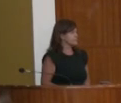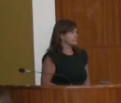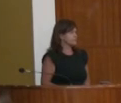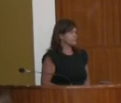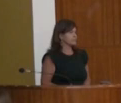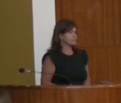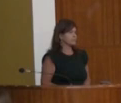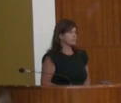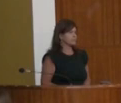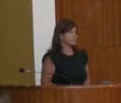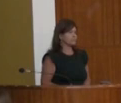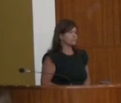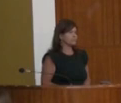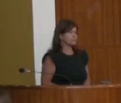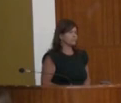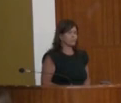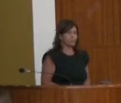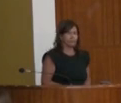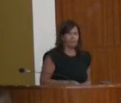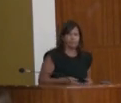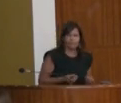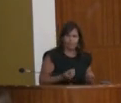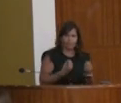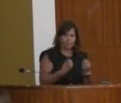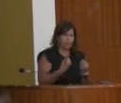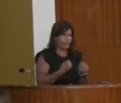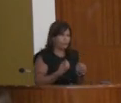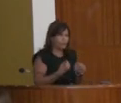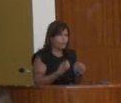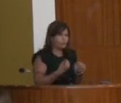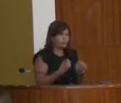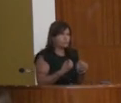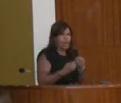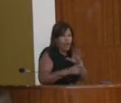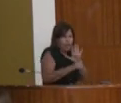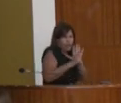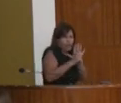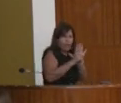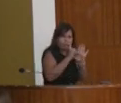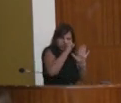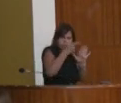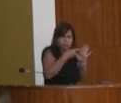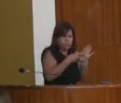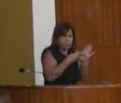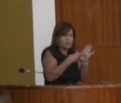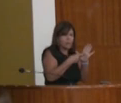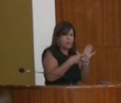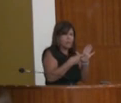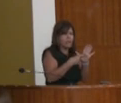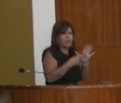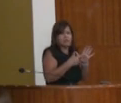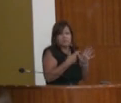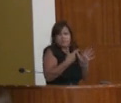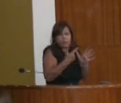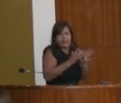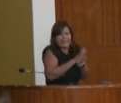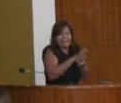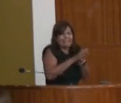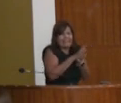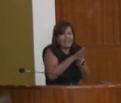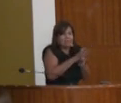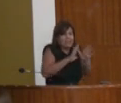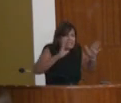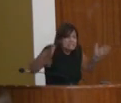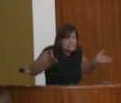Quando fala pontos positivos, se a pessoa está falando de incentivos legais, não tem. Mas o que, para